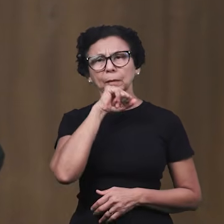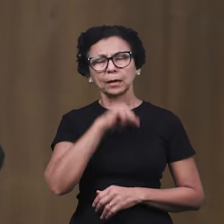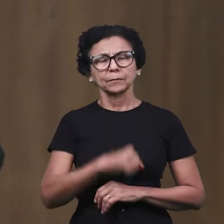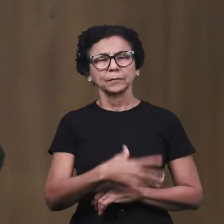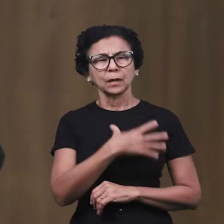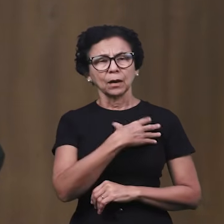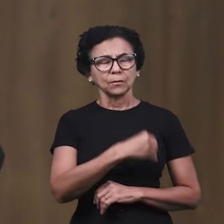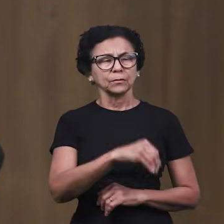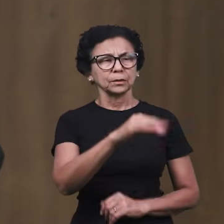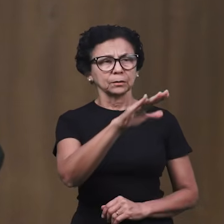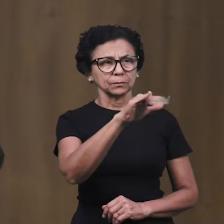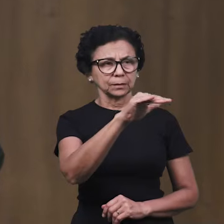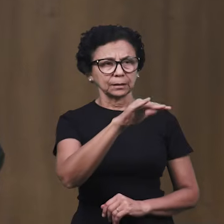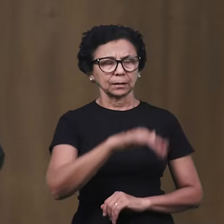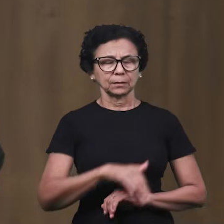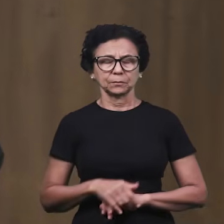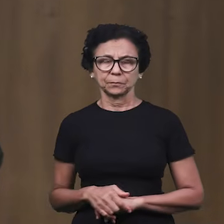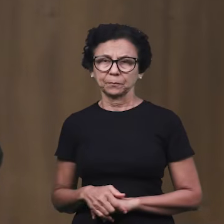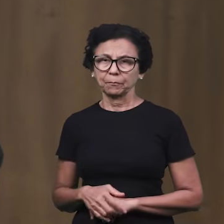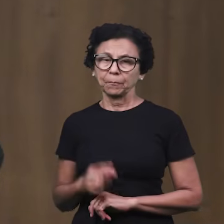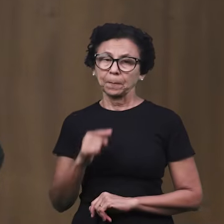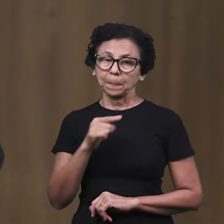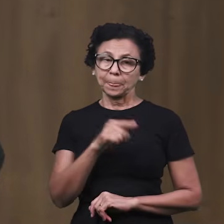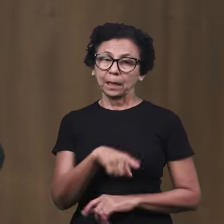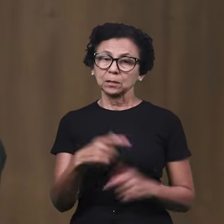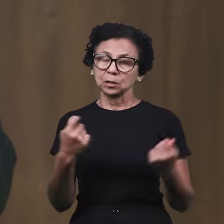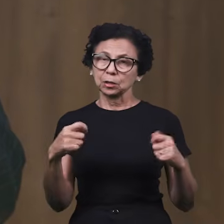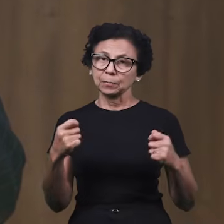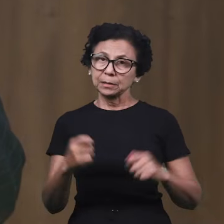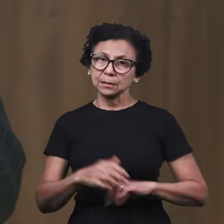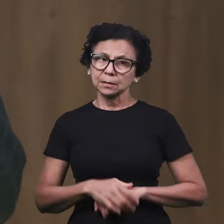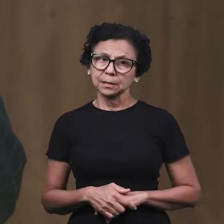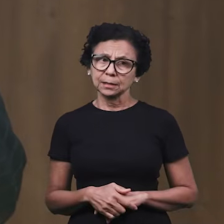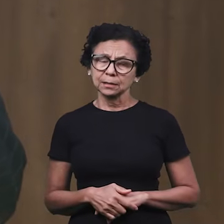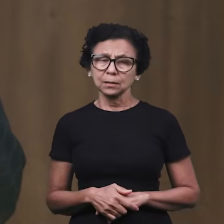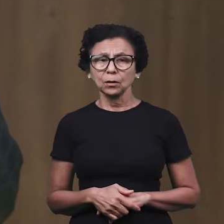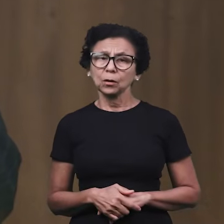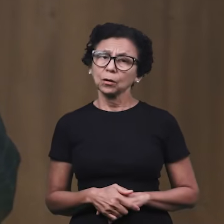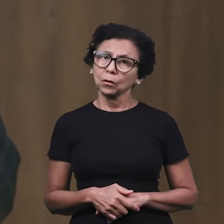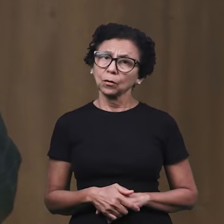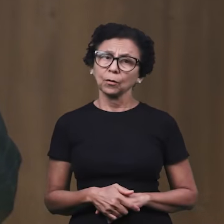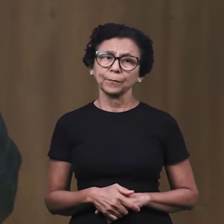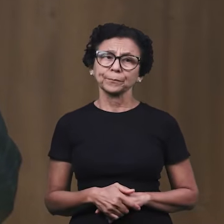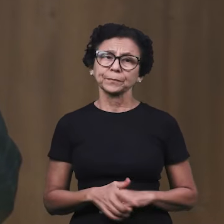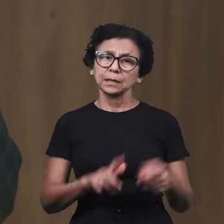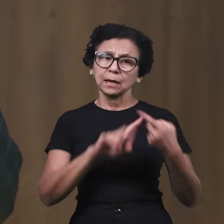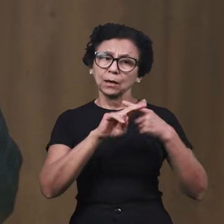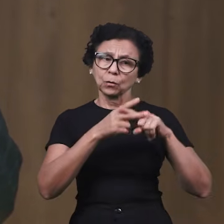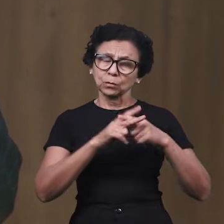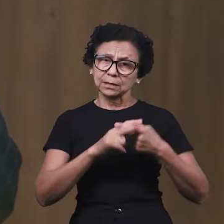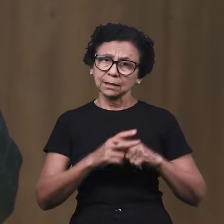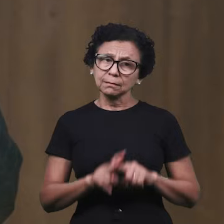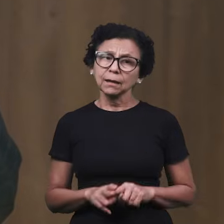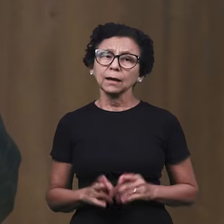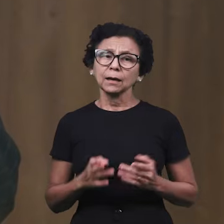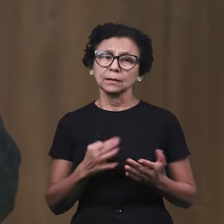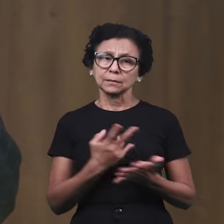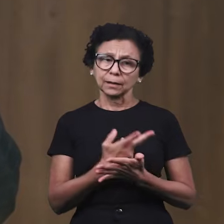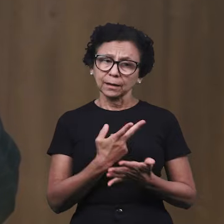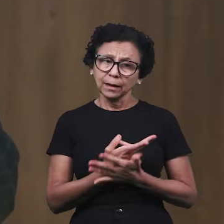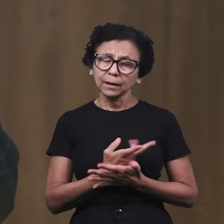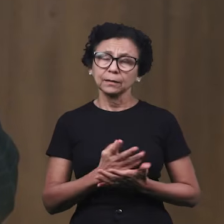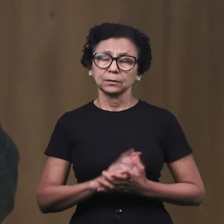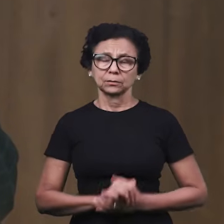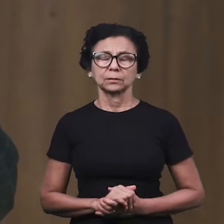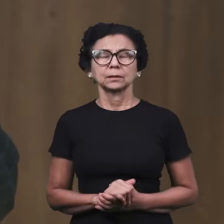chamaram ele e falaram: olha, você precisa corrigir esse caminho seu. E eu lembrei de um texto bíblico,